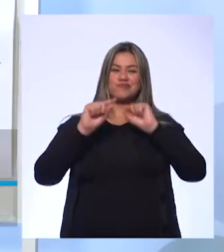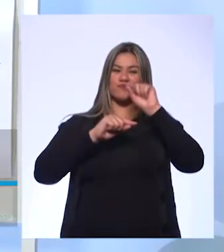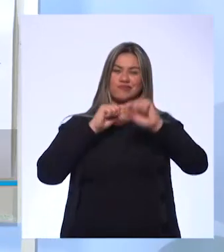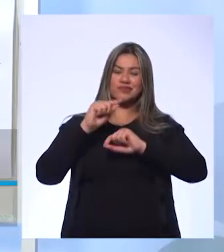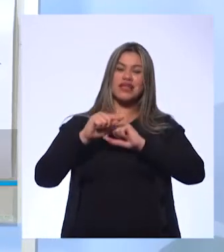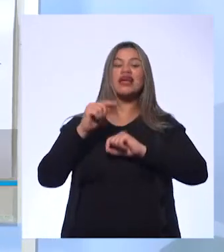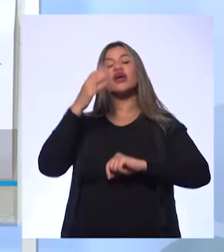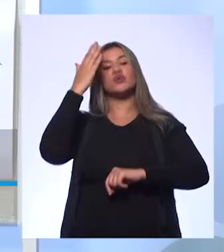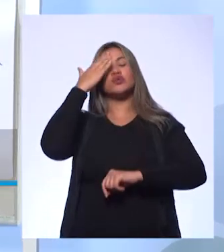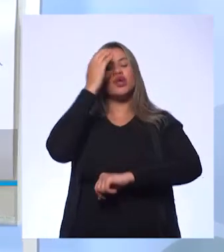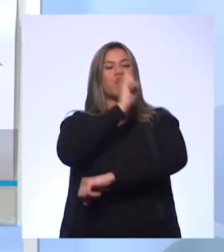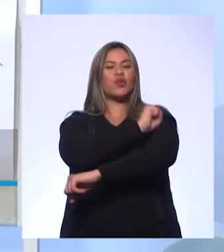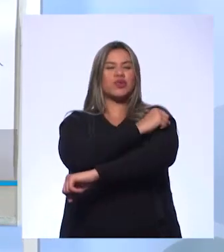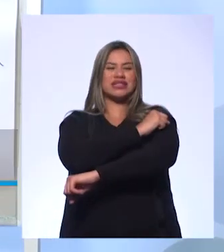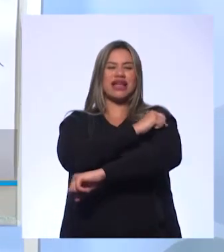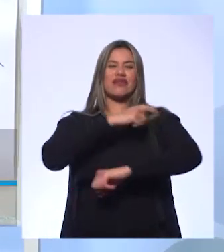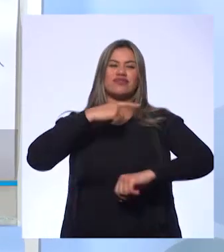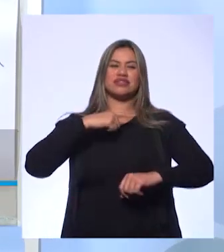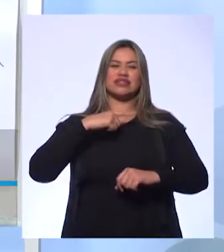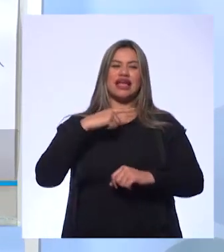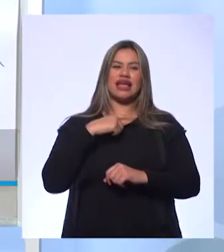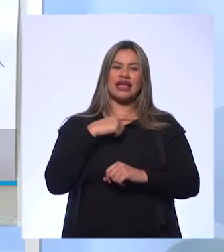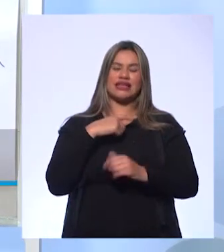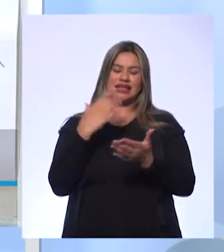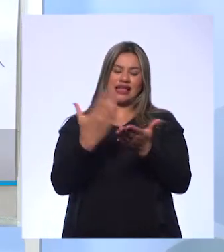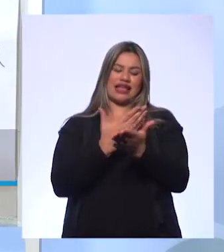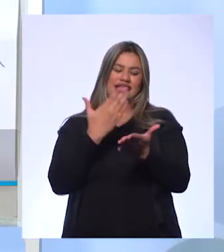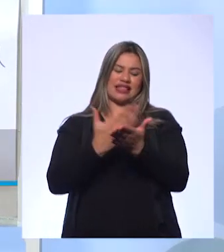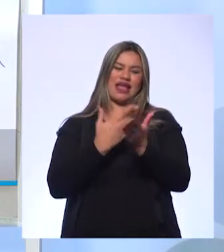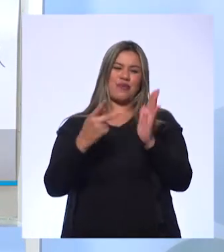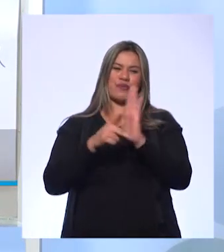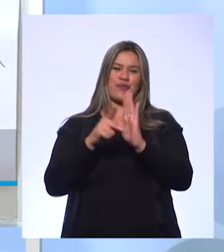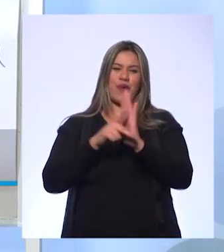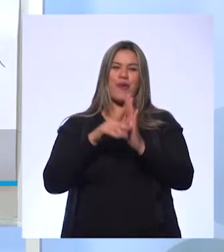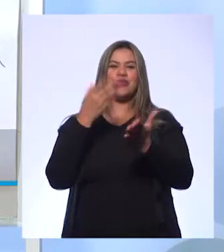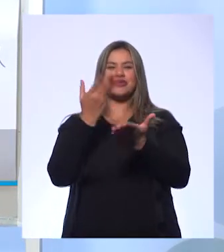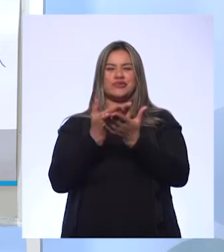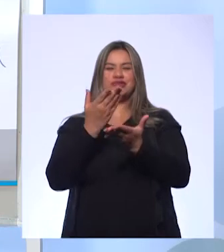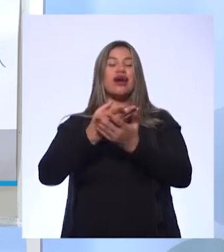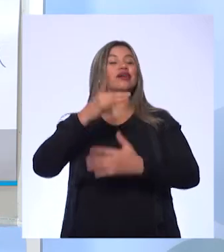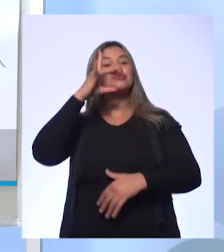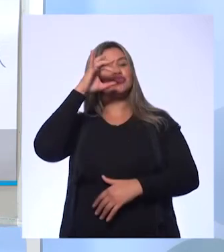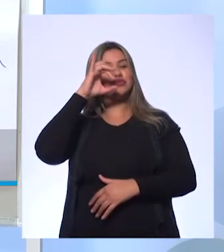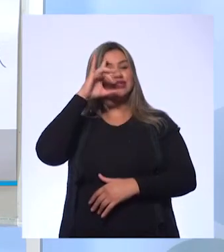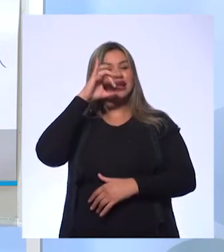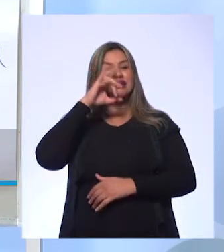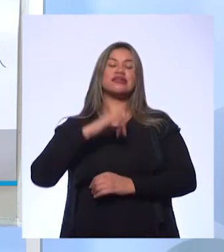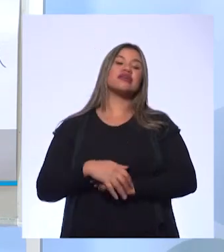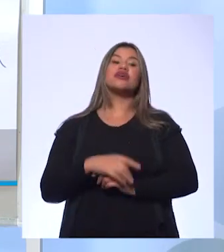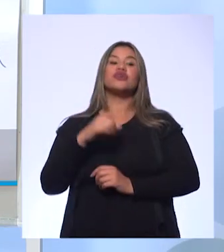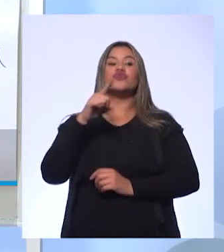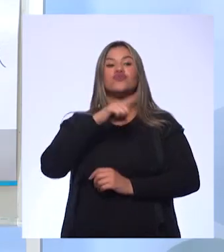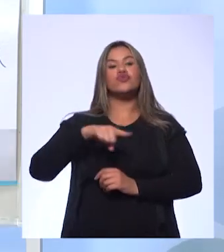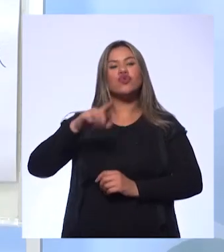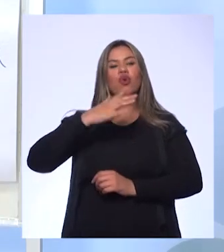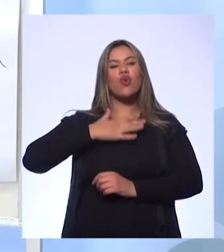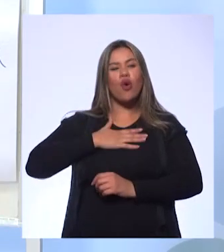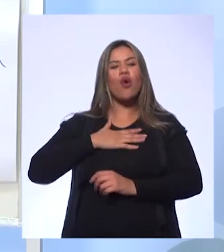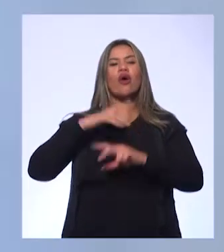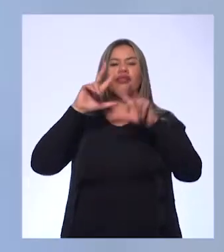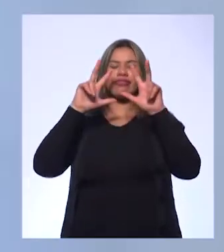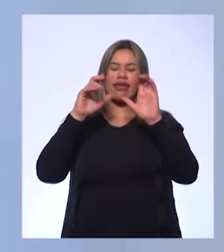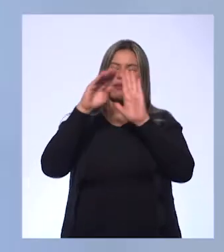estudantes e aqueles perfis de caderno de estudante no Instagram e vocês gostam sempre de ter uma